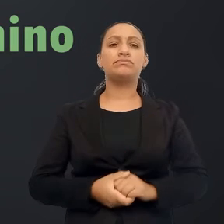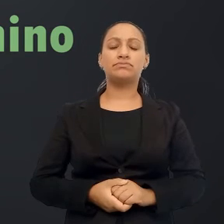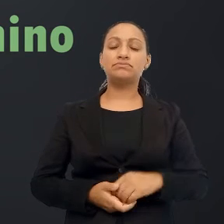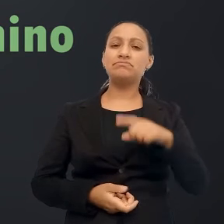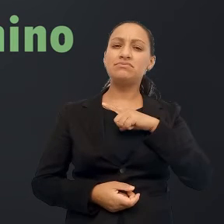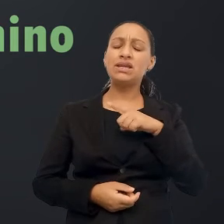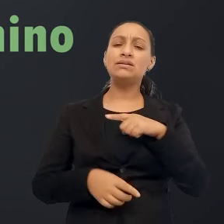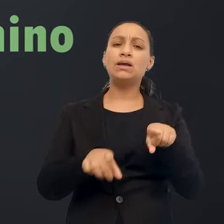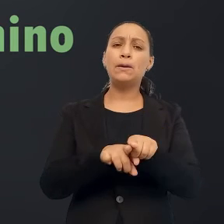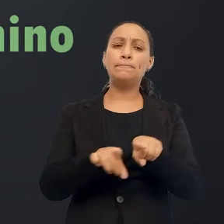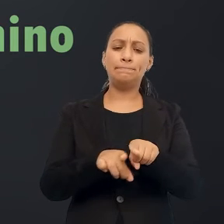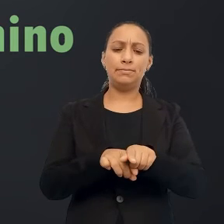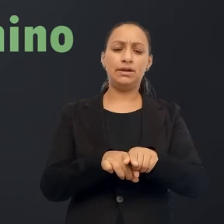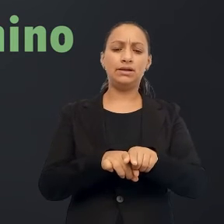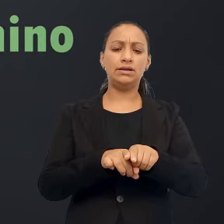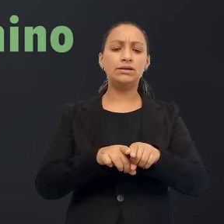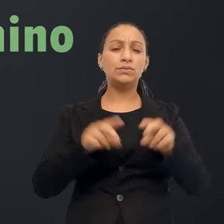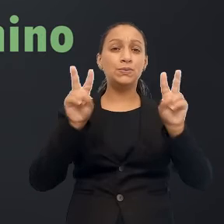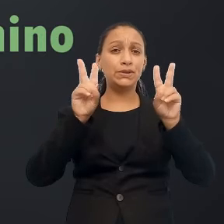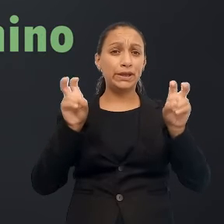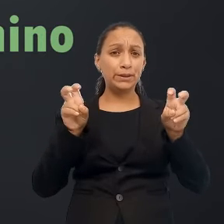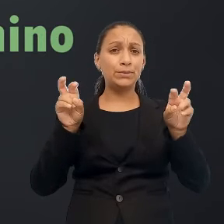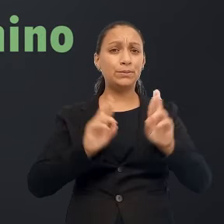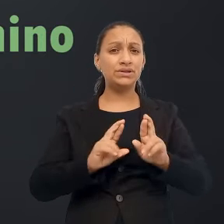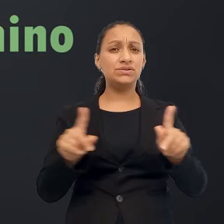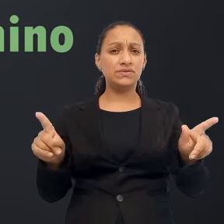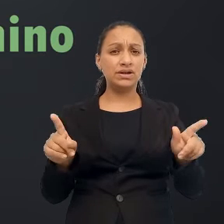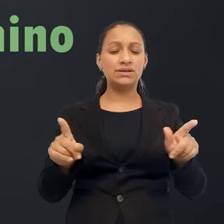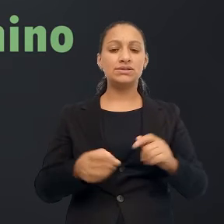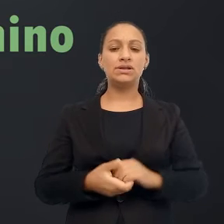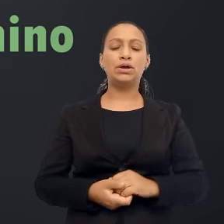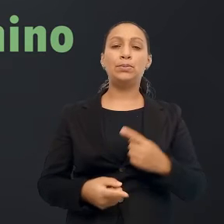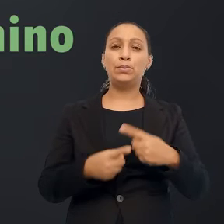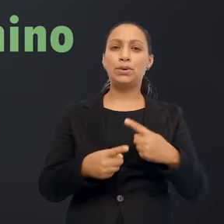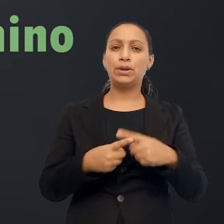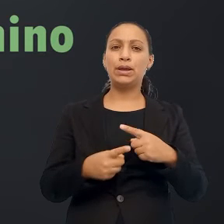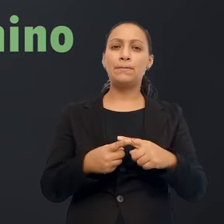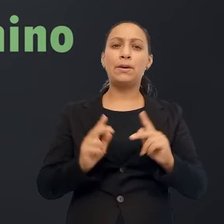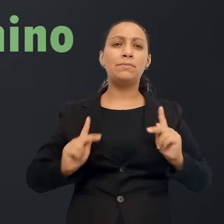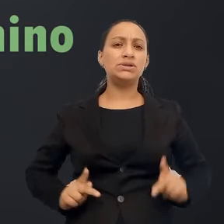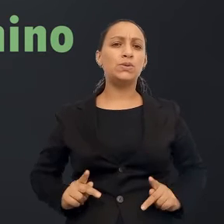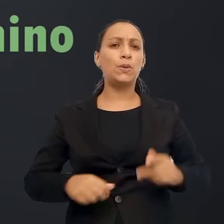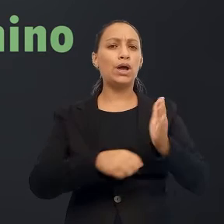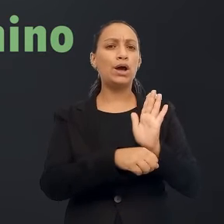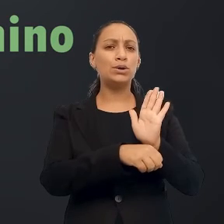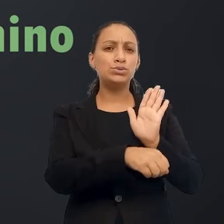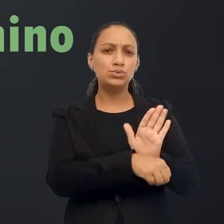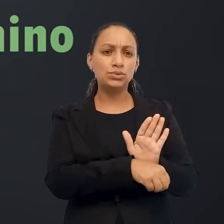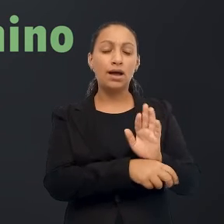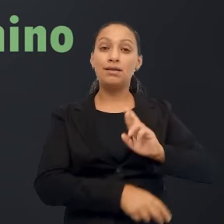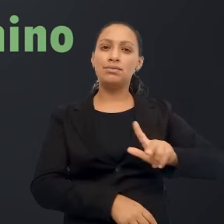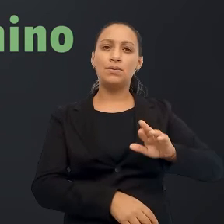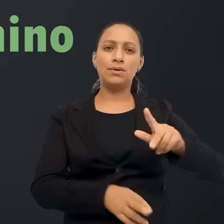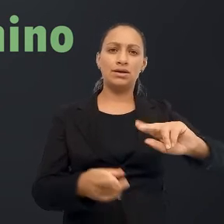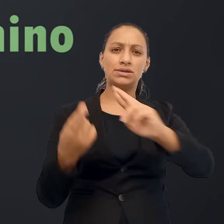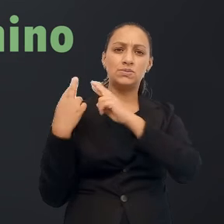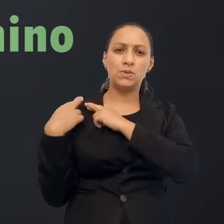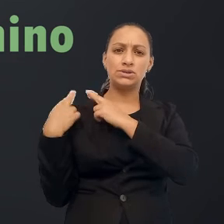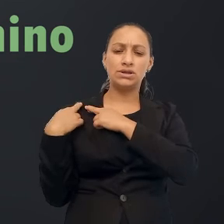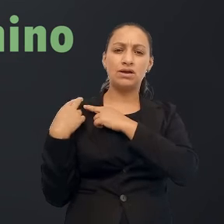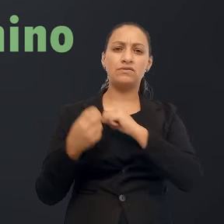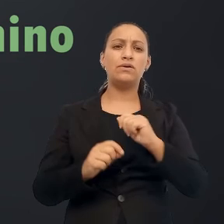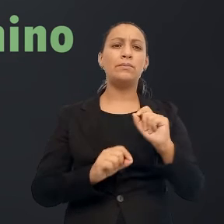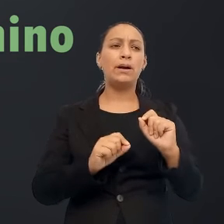termo, uma diferença de termos aí, né? Porque uma pessoa que ajuda, ela não é responsável. Uma pessoa